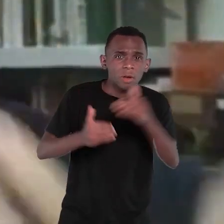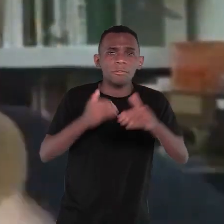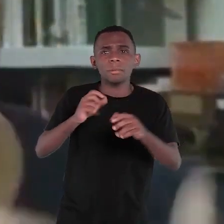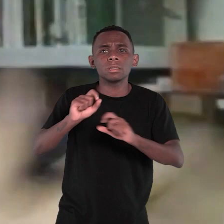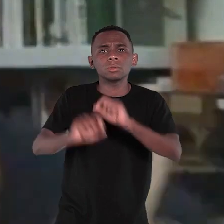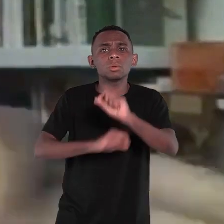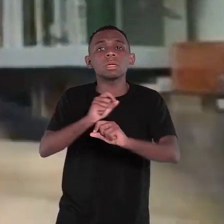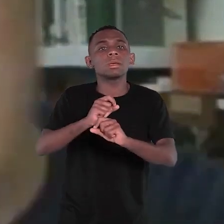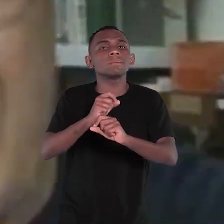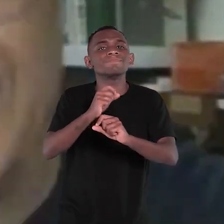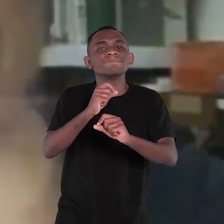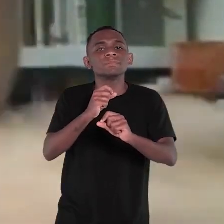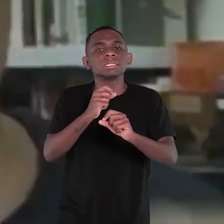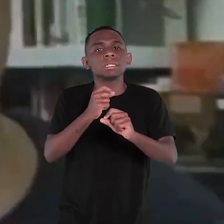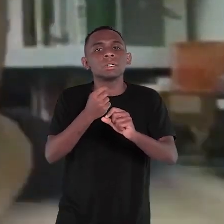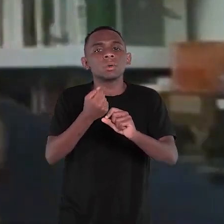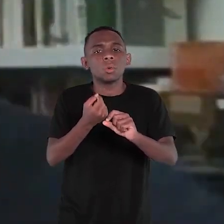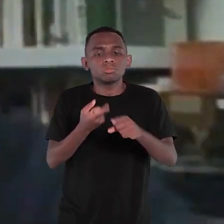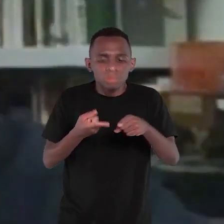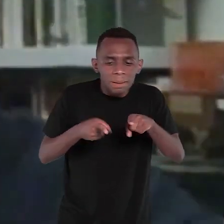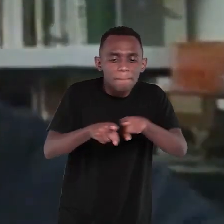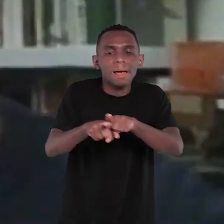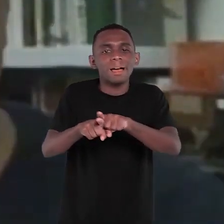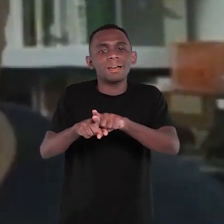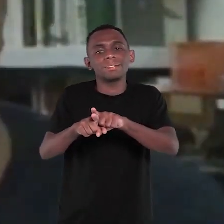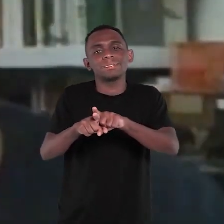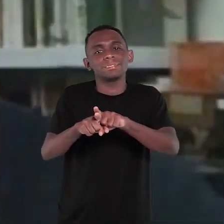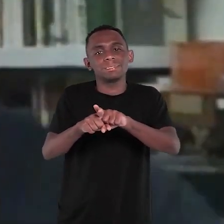muito ligadas nos seus pares, né?